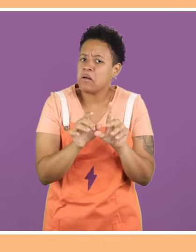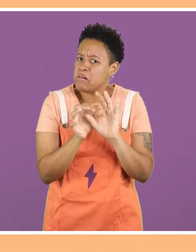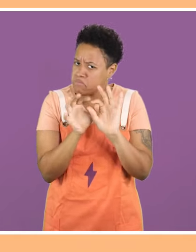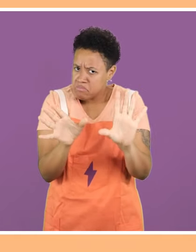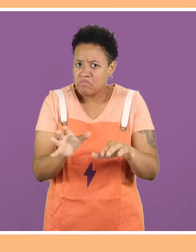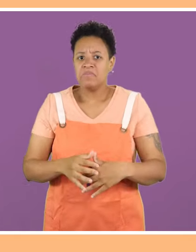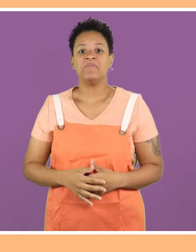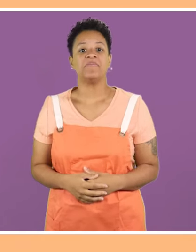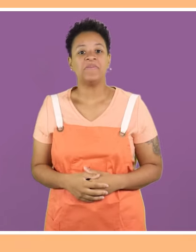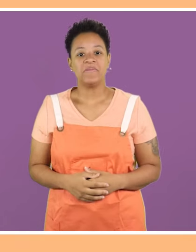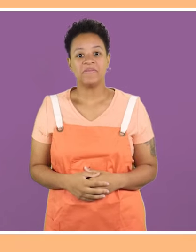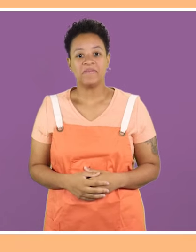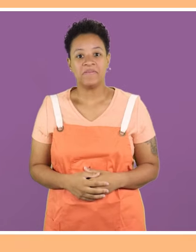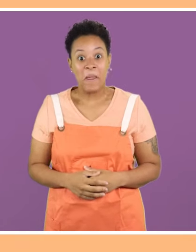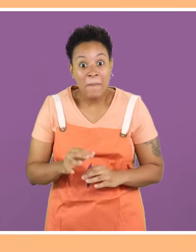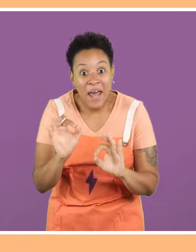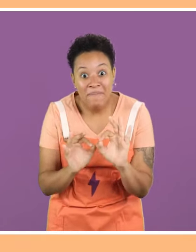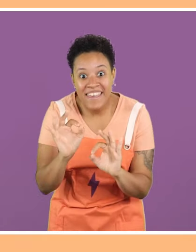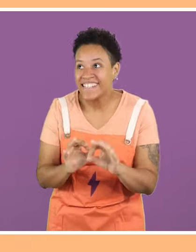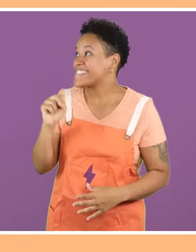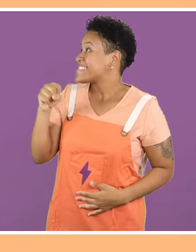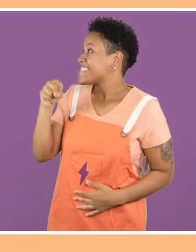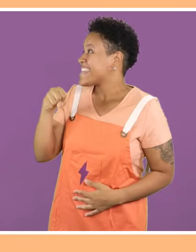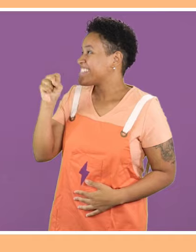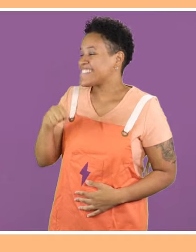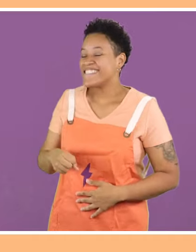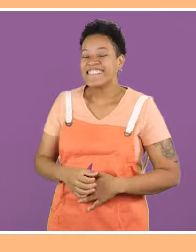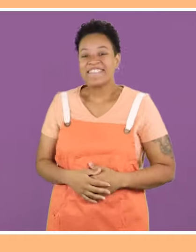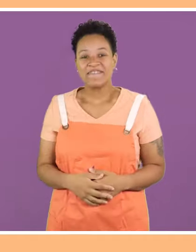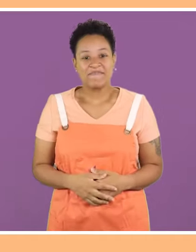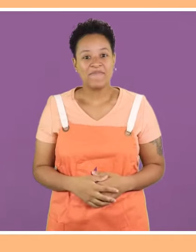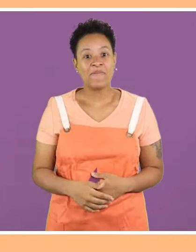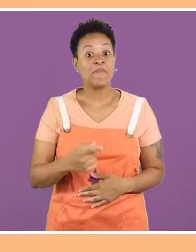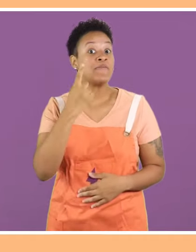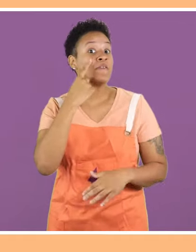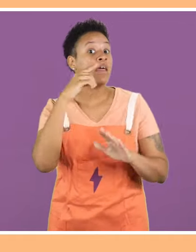Preparados? Sim! Então vamos ver a lista de materiais?